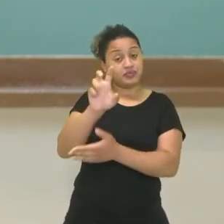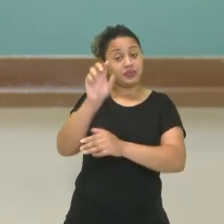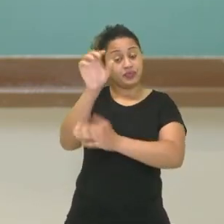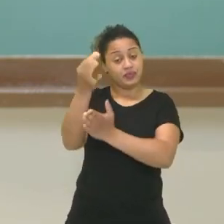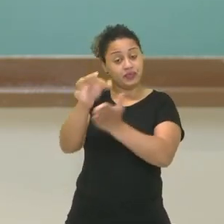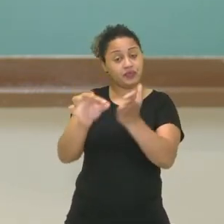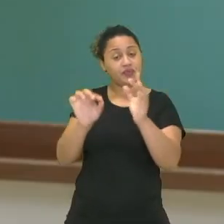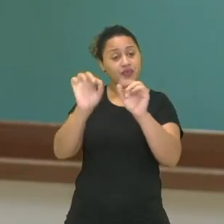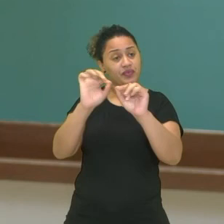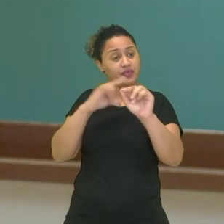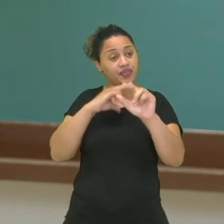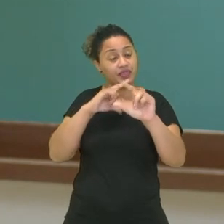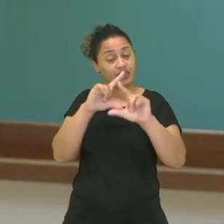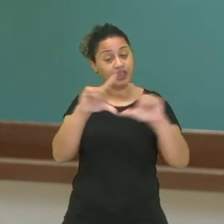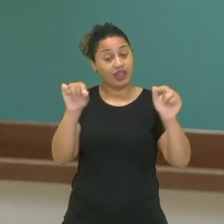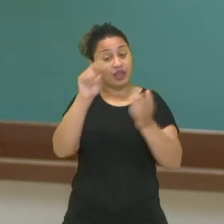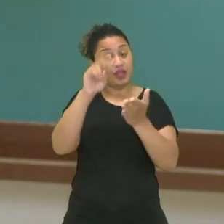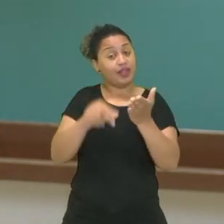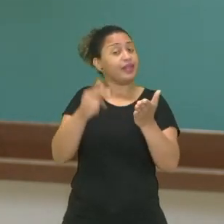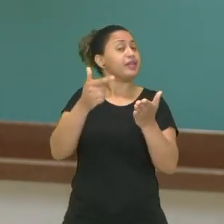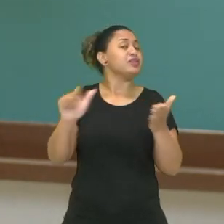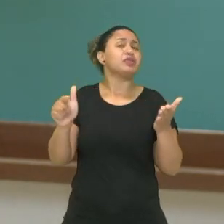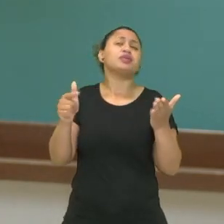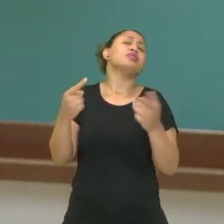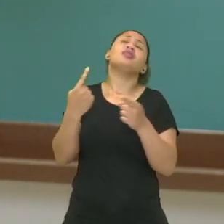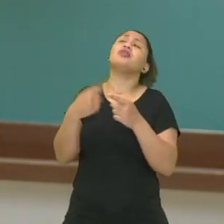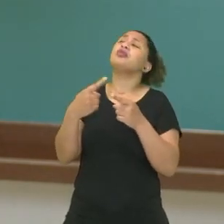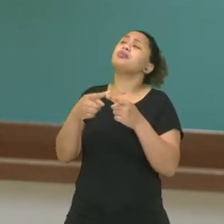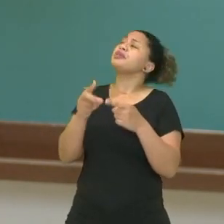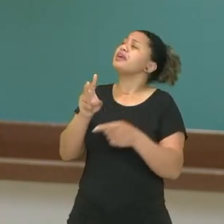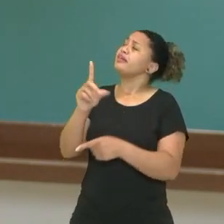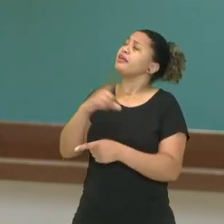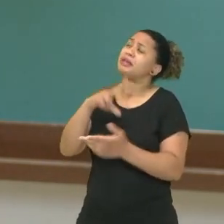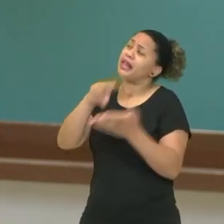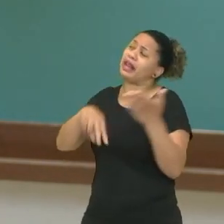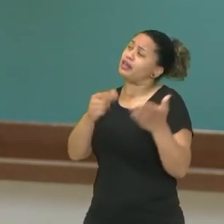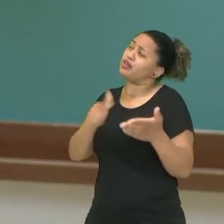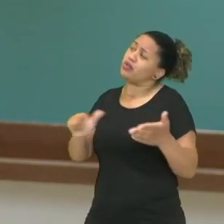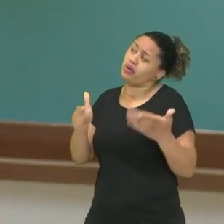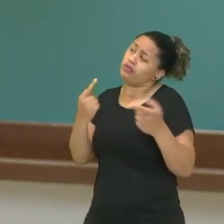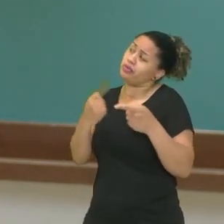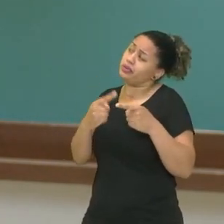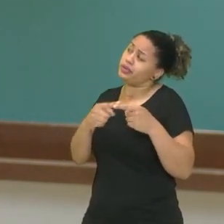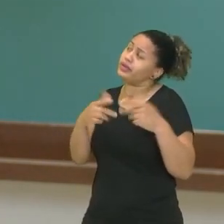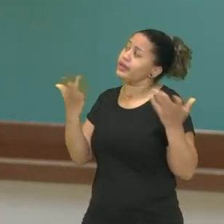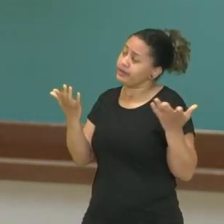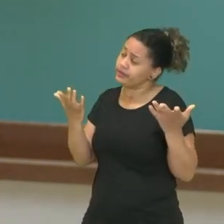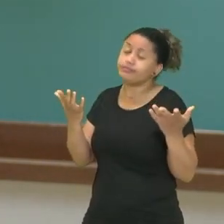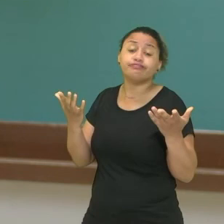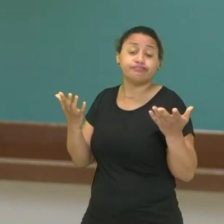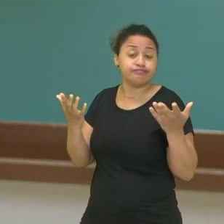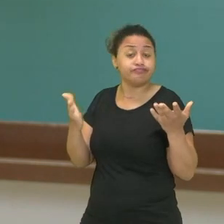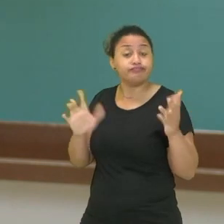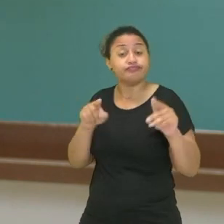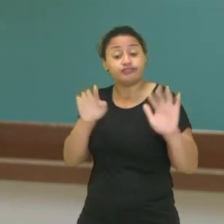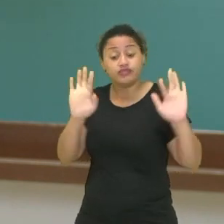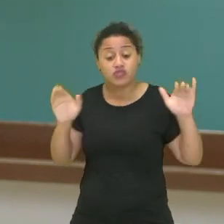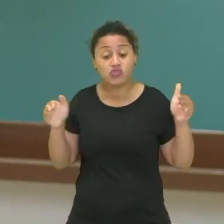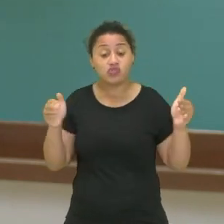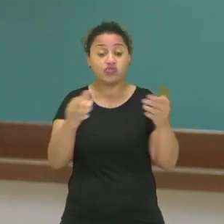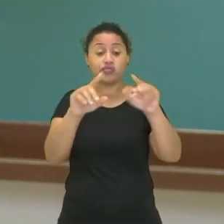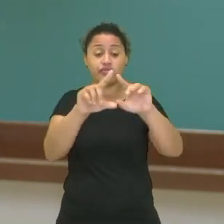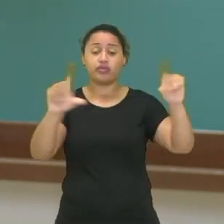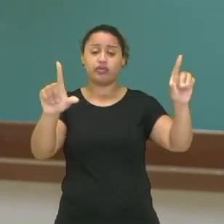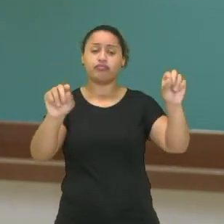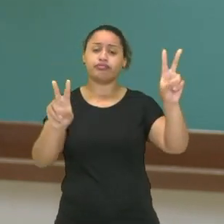o famoso releia. Por que, prof, sempre tem o releia, né? Justamente para você focar nesse trecho